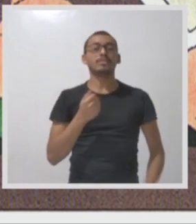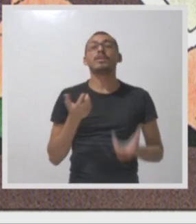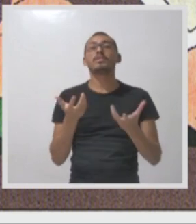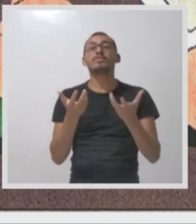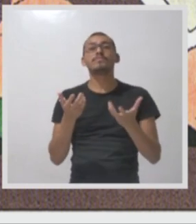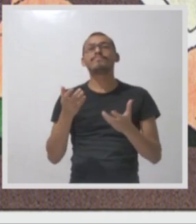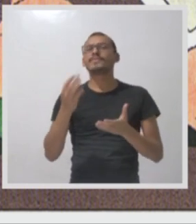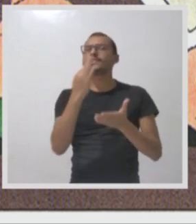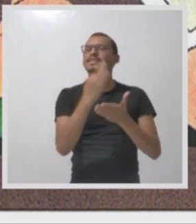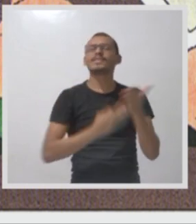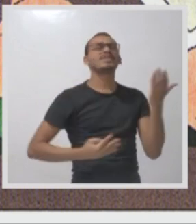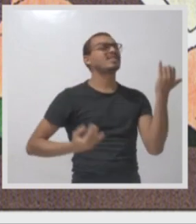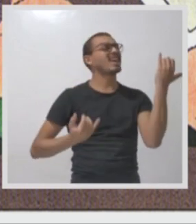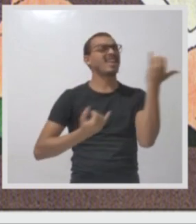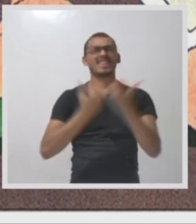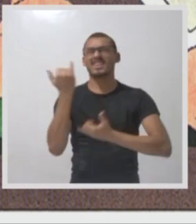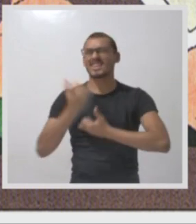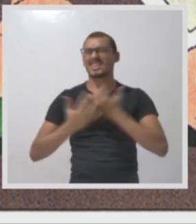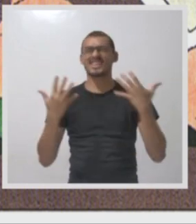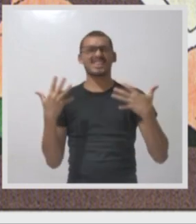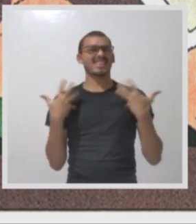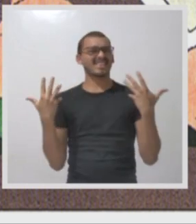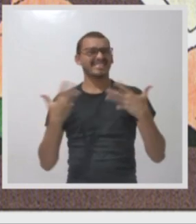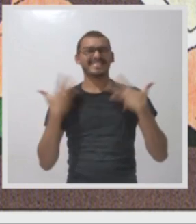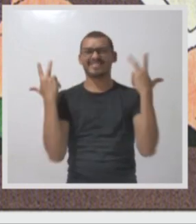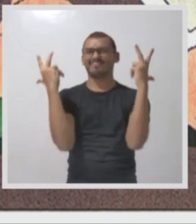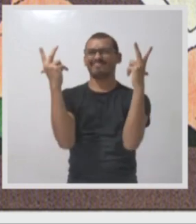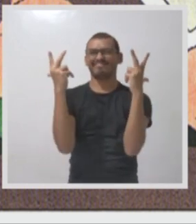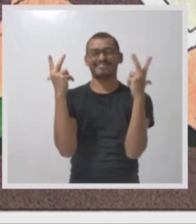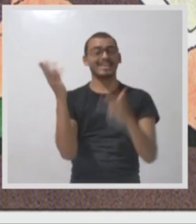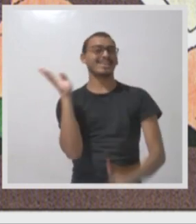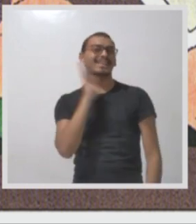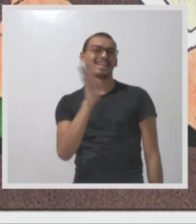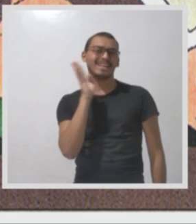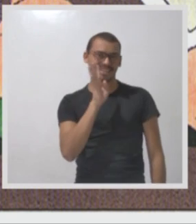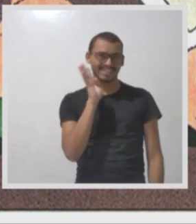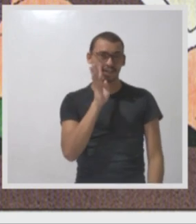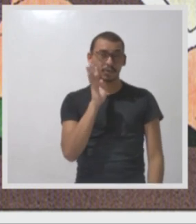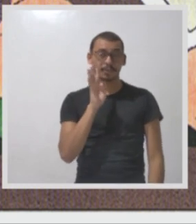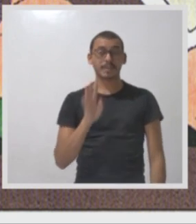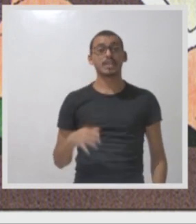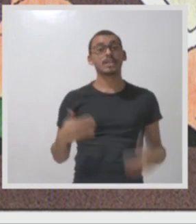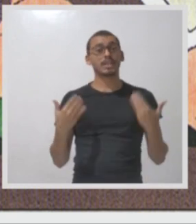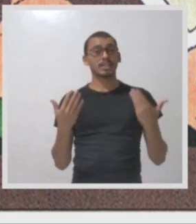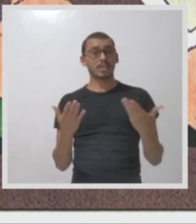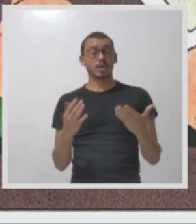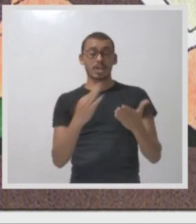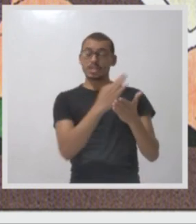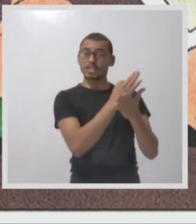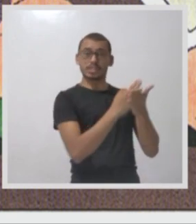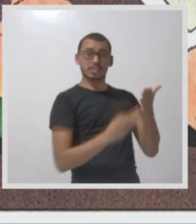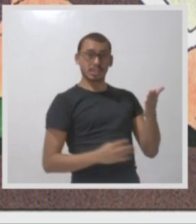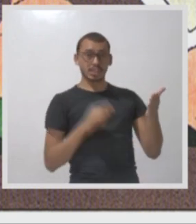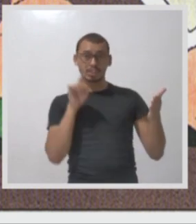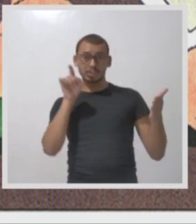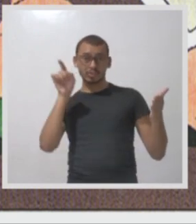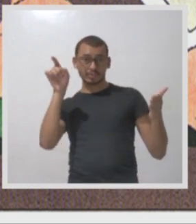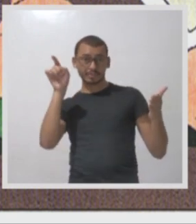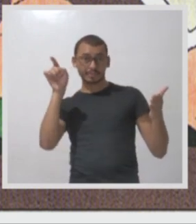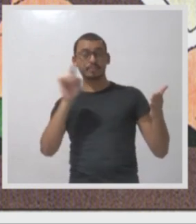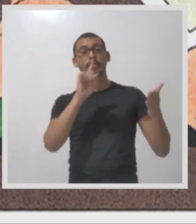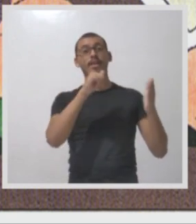dele são divertidos e extremamente dinâmicos. Esse texto é o texto Aula de Leitura, é